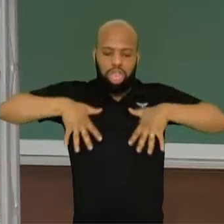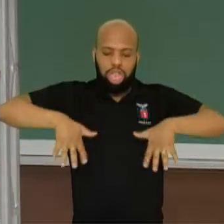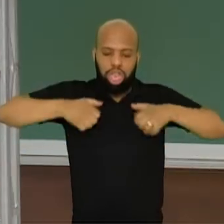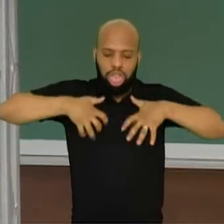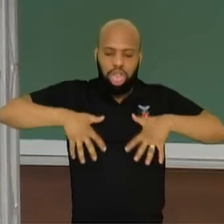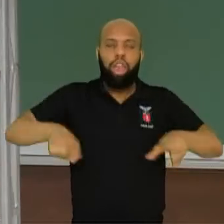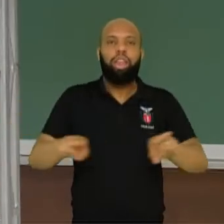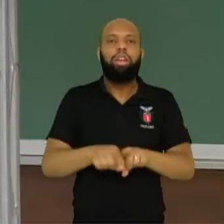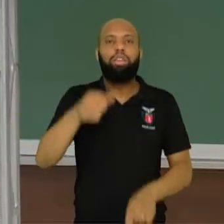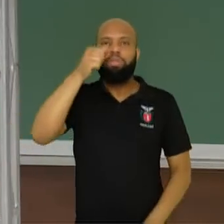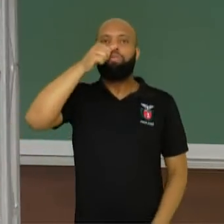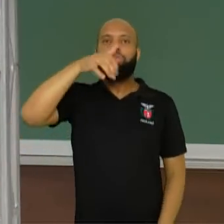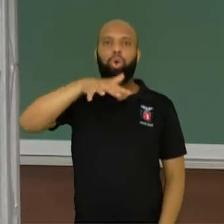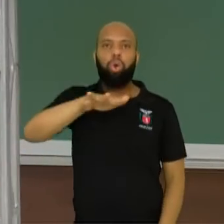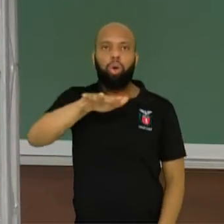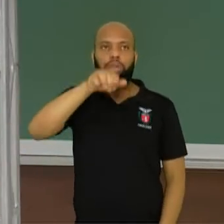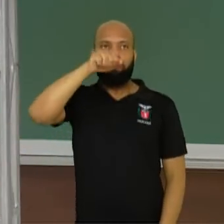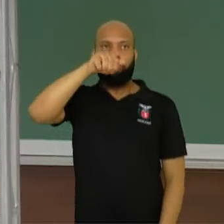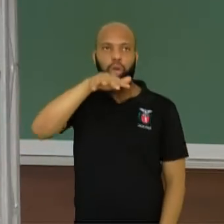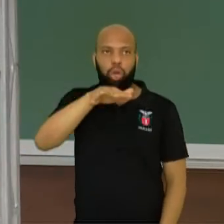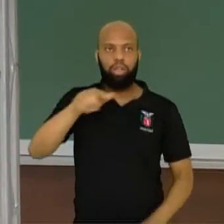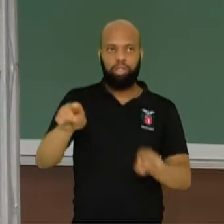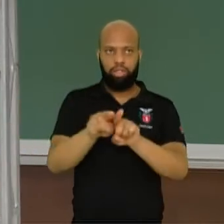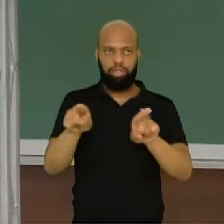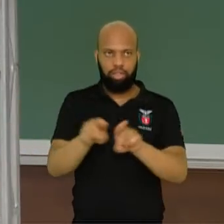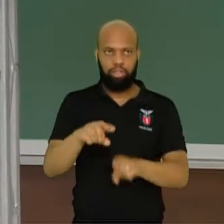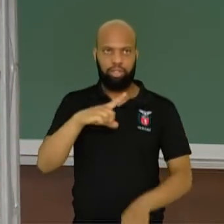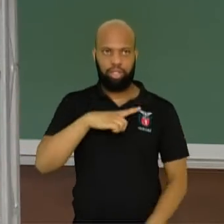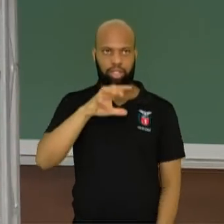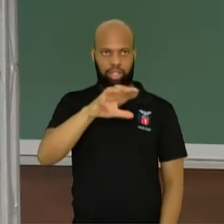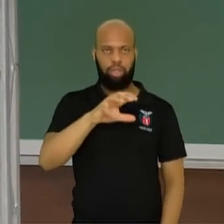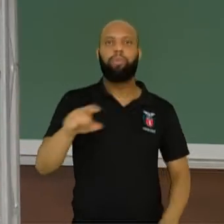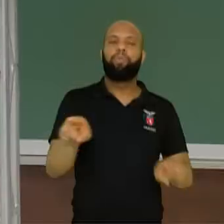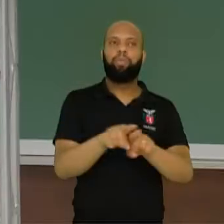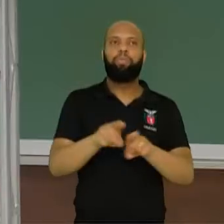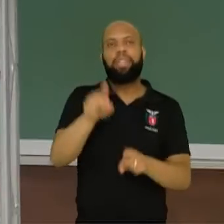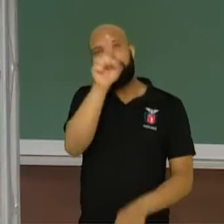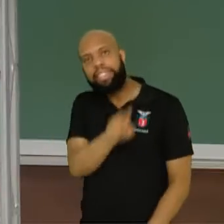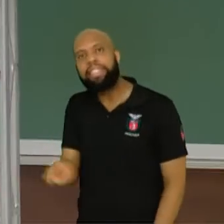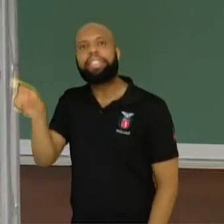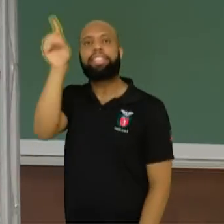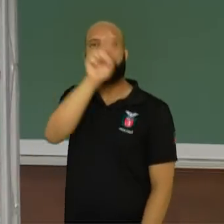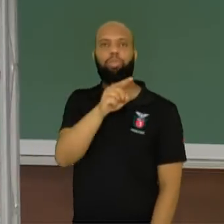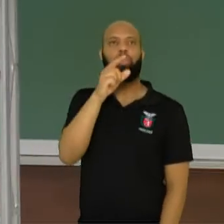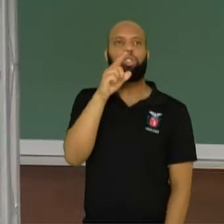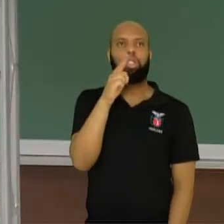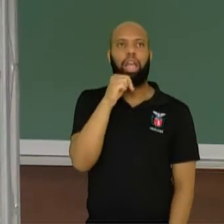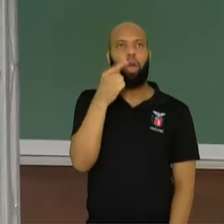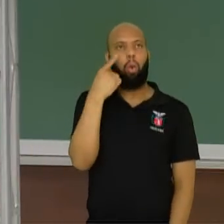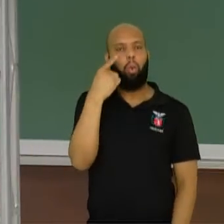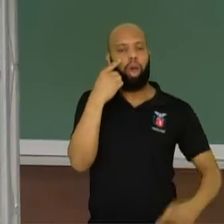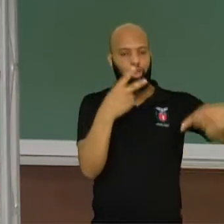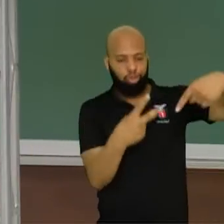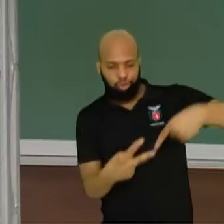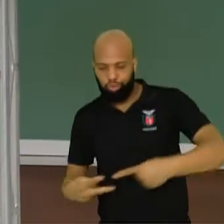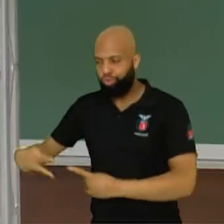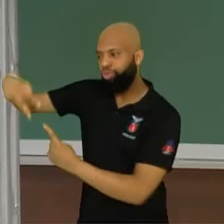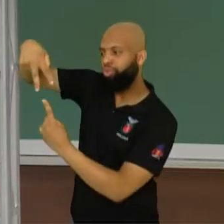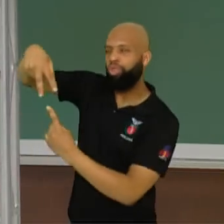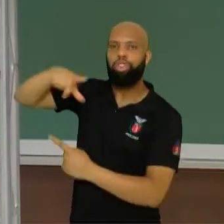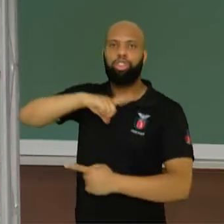você acha se é sim ou é não. Eu vou dar um tempinho para vocês copiarem e eu volto para a gente encerrar nossa aula de hoje.